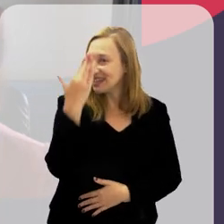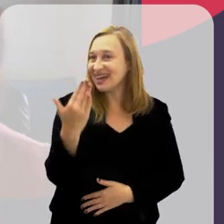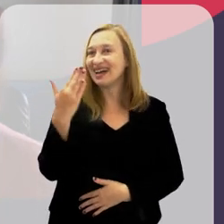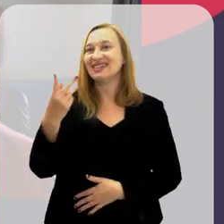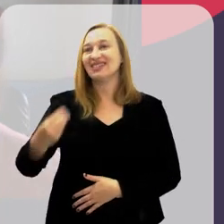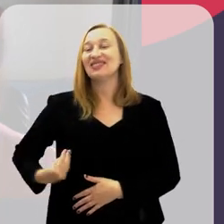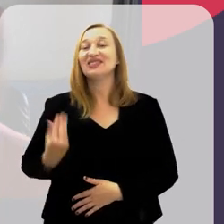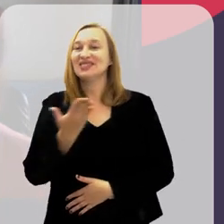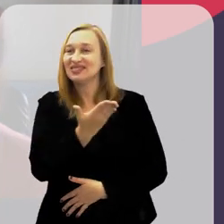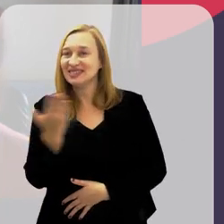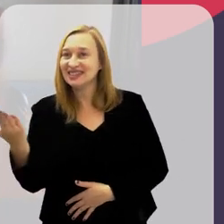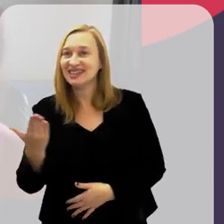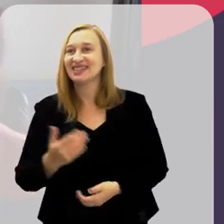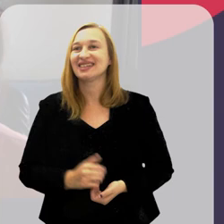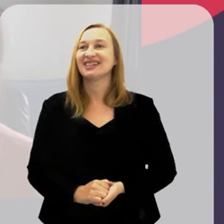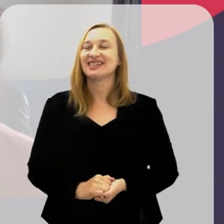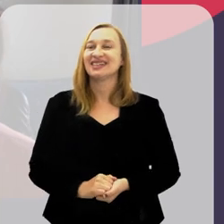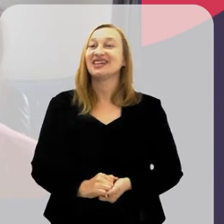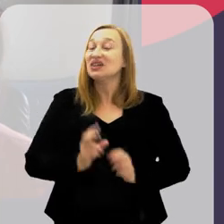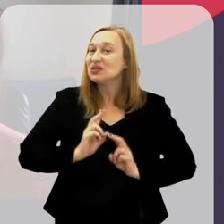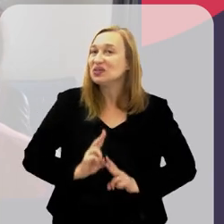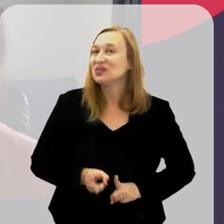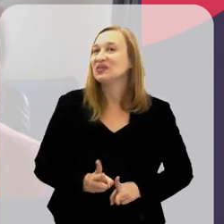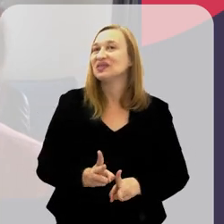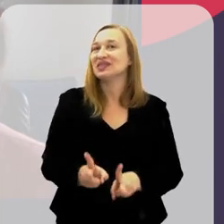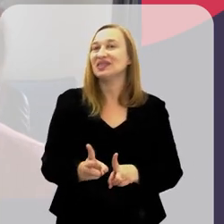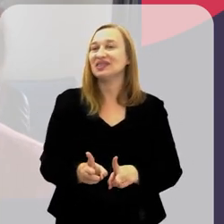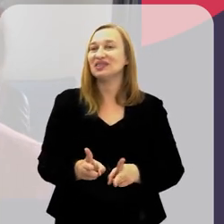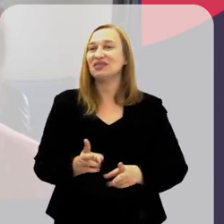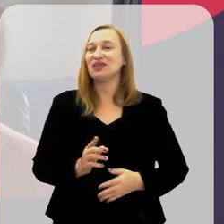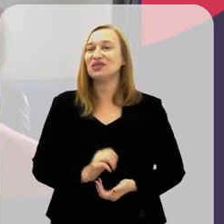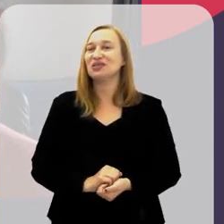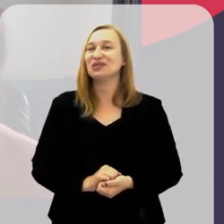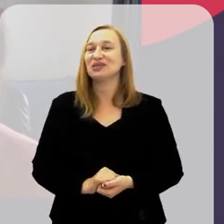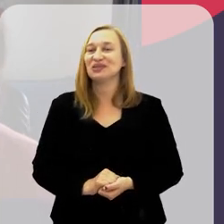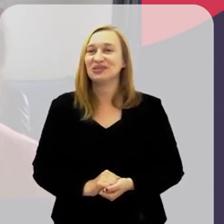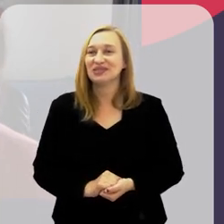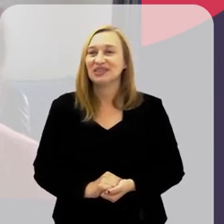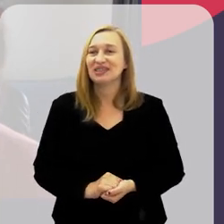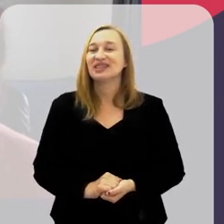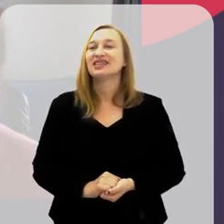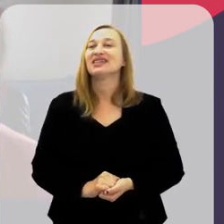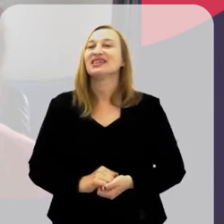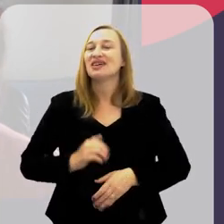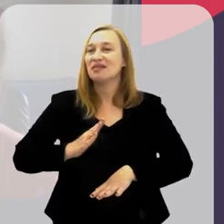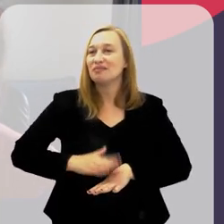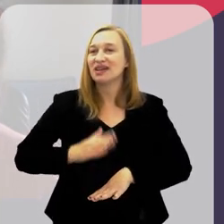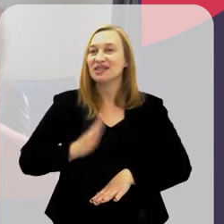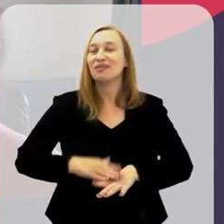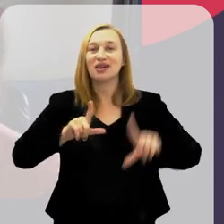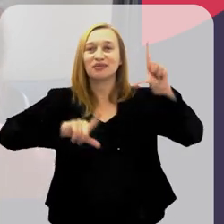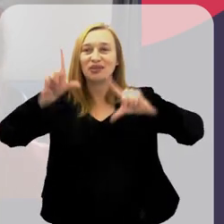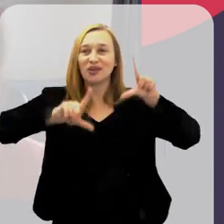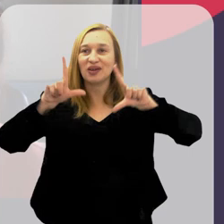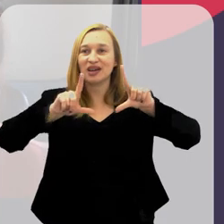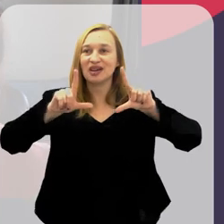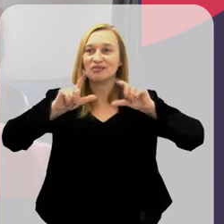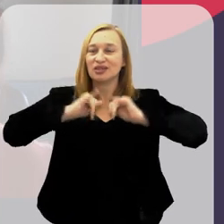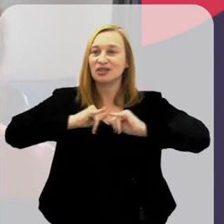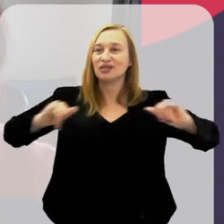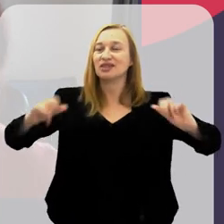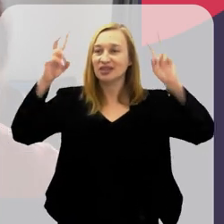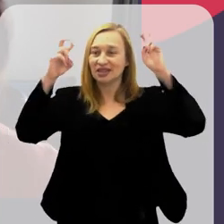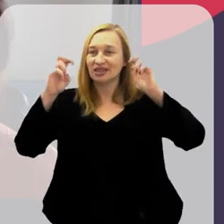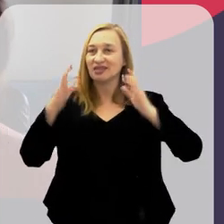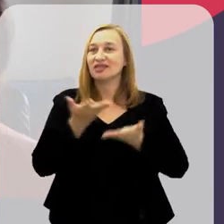Luísa e Tainá também, muito obrigada pela participação aqui. Que continuem e que rendam muitos frutos e que a gente faça mais